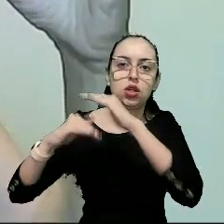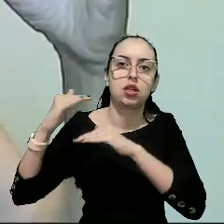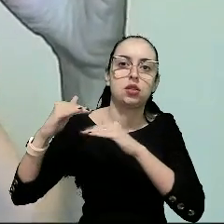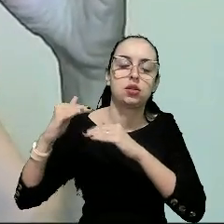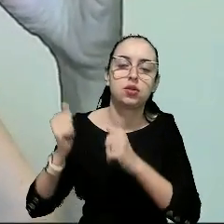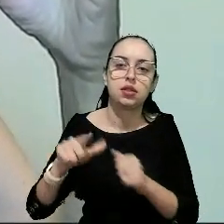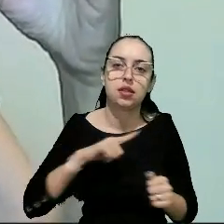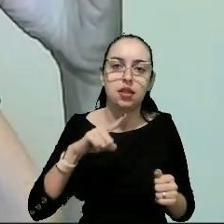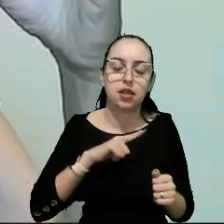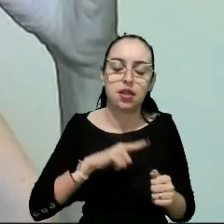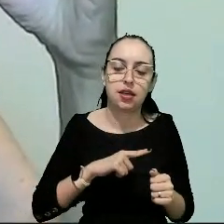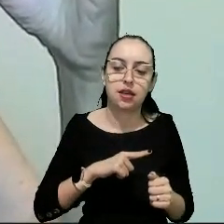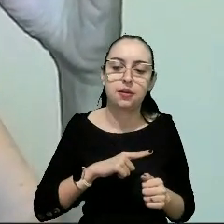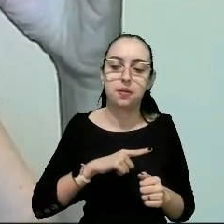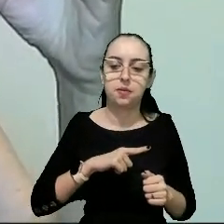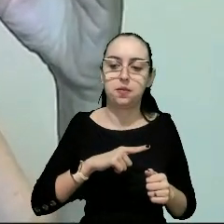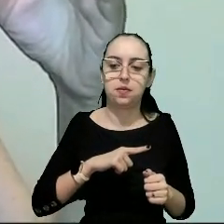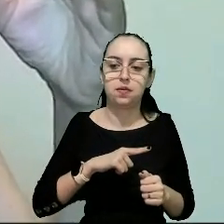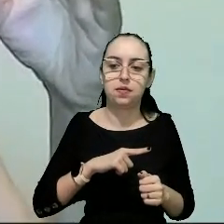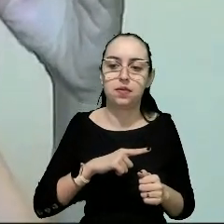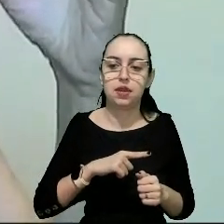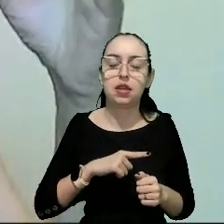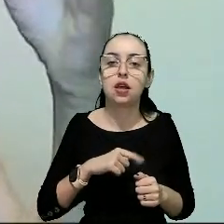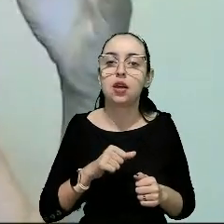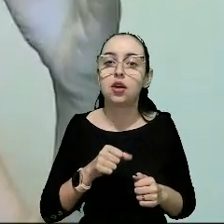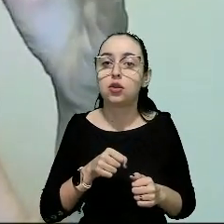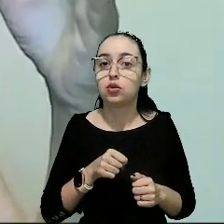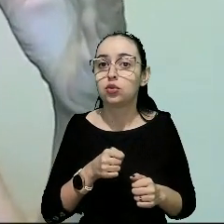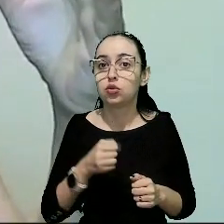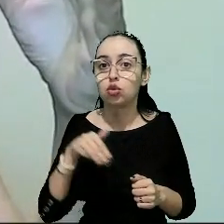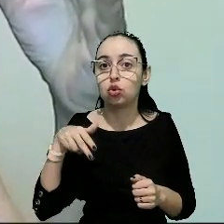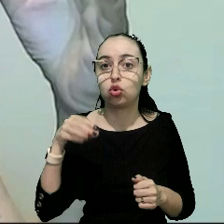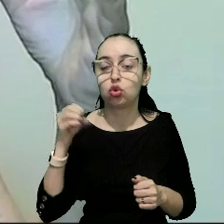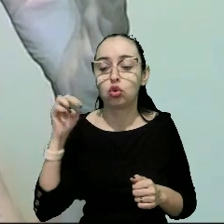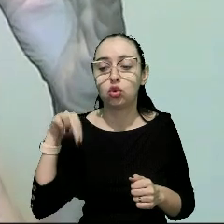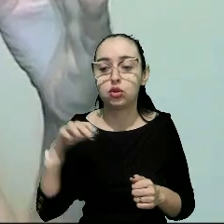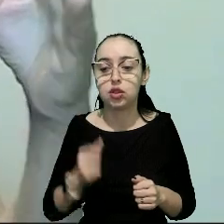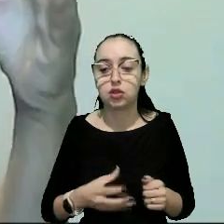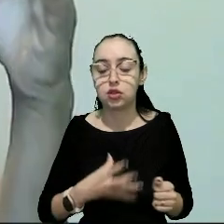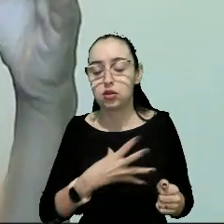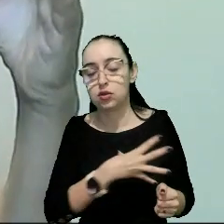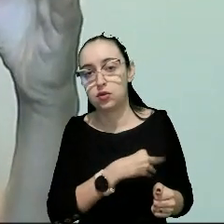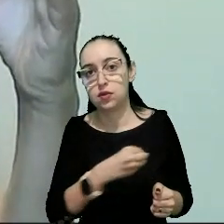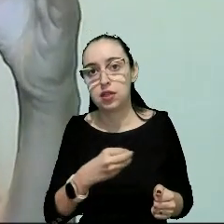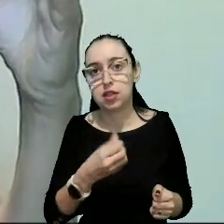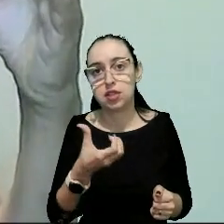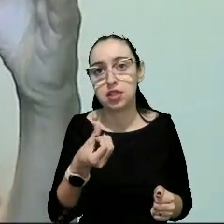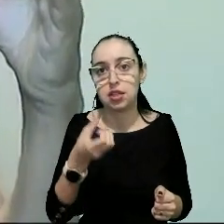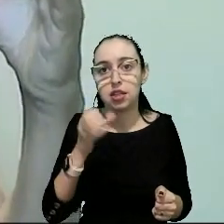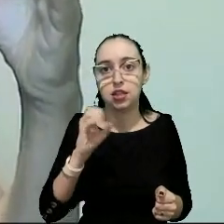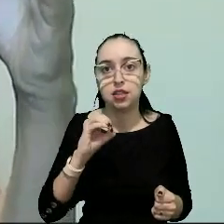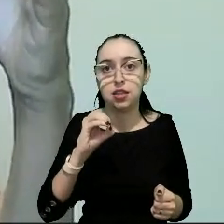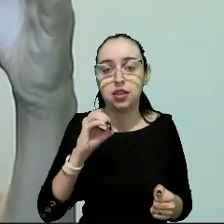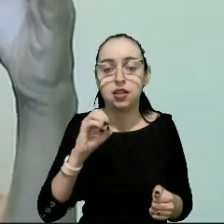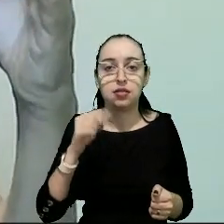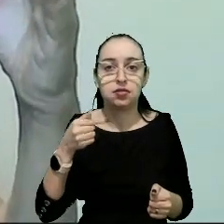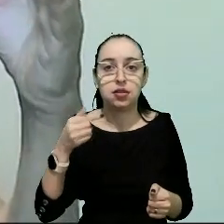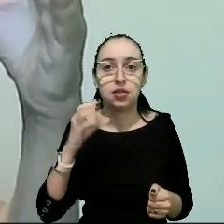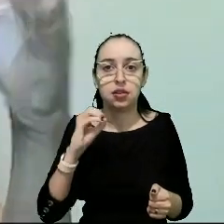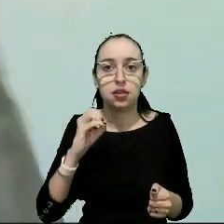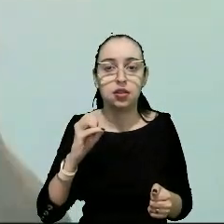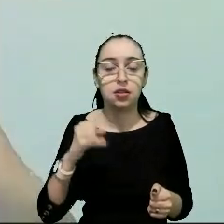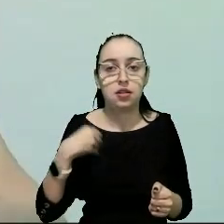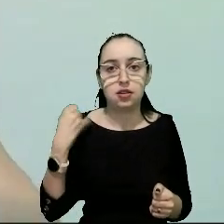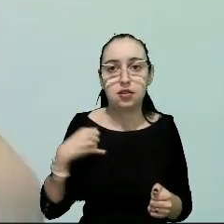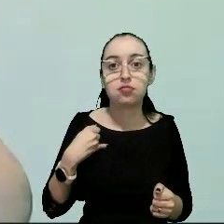gerações, porque tem os nonagenários, tem seus filhos que têm 60, 70